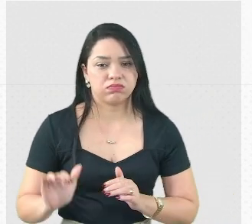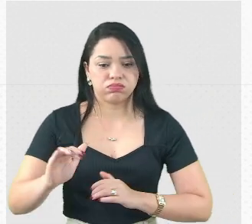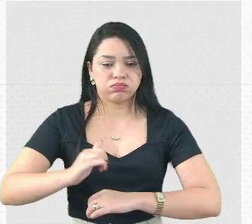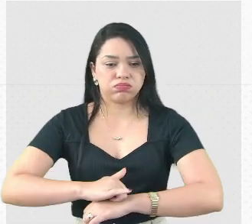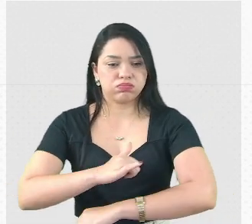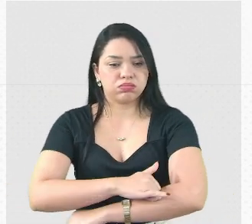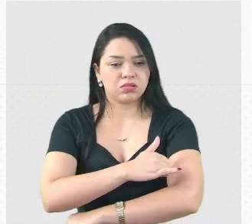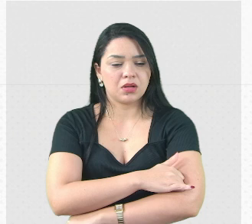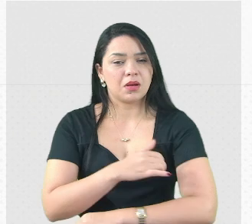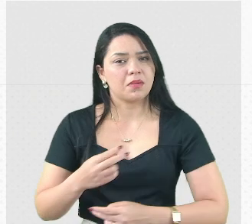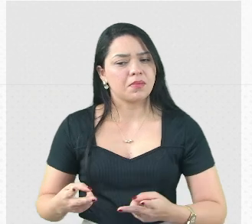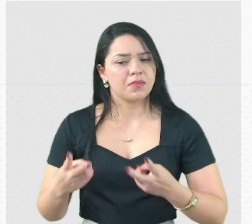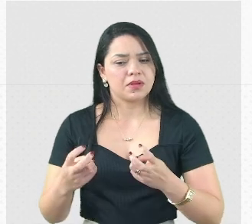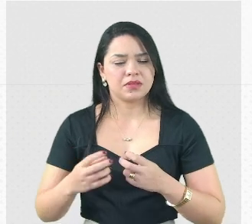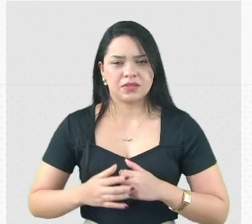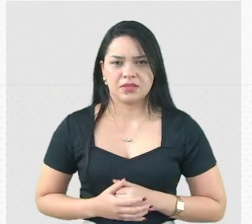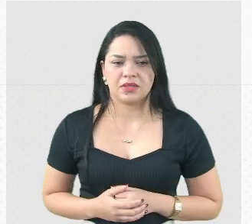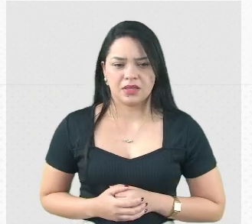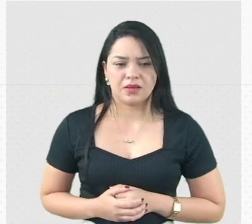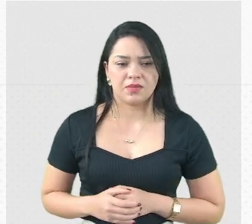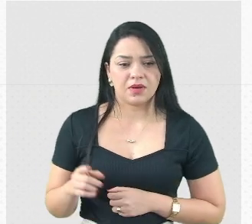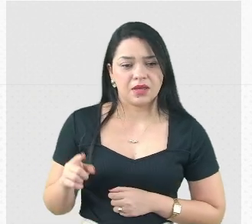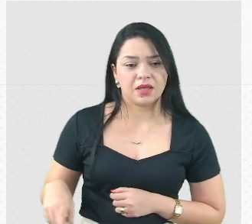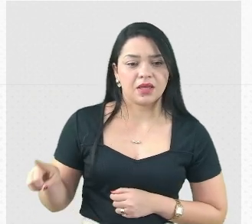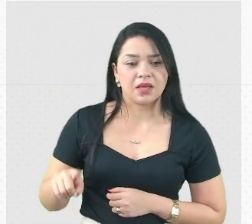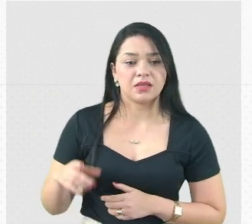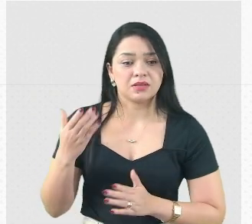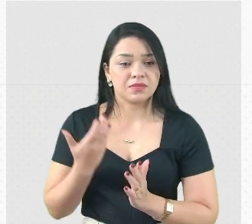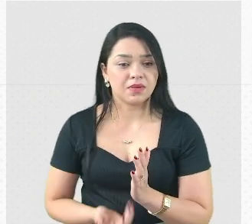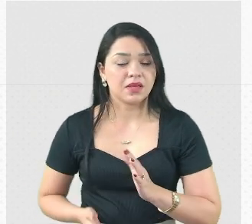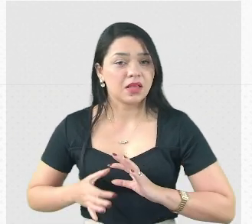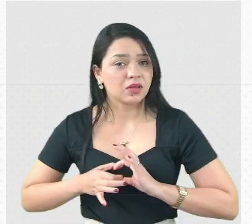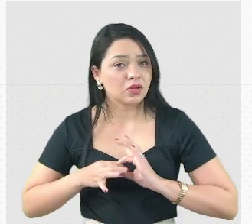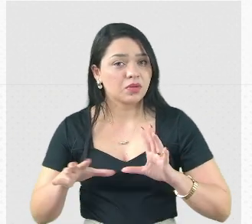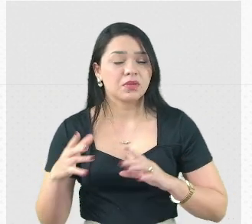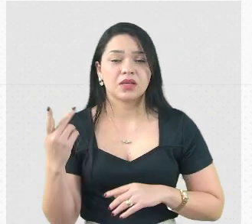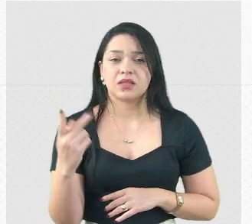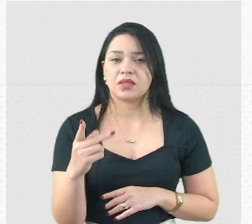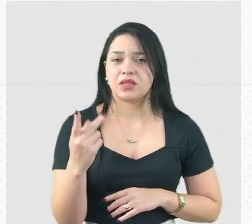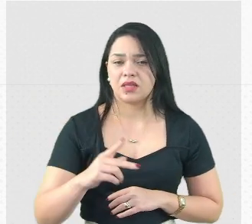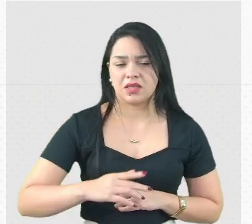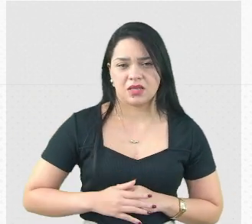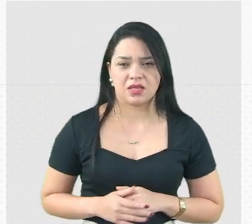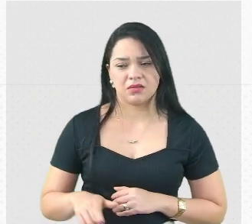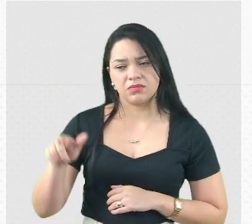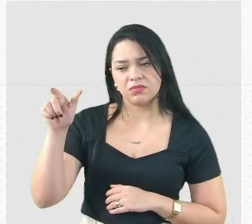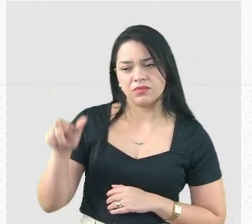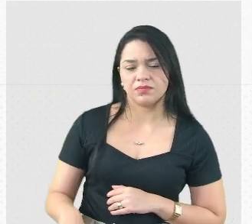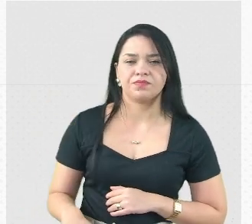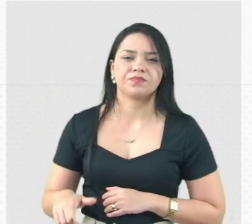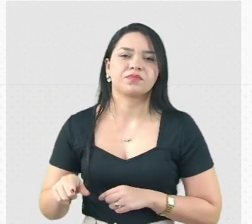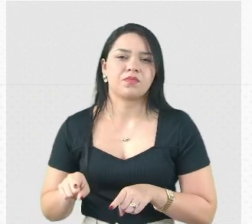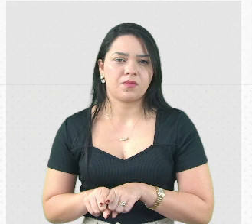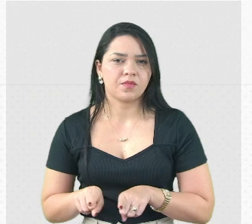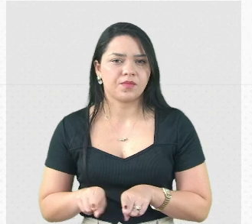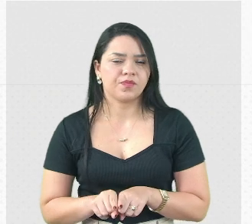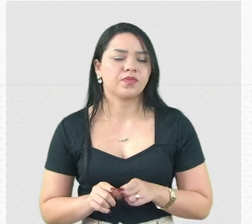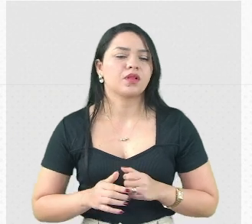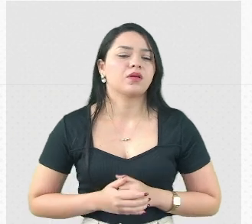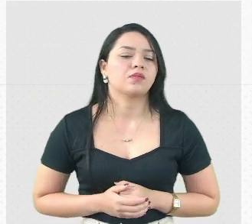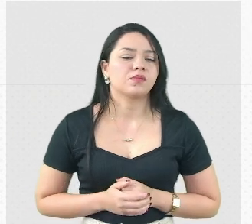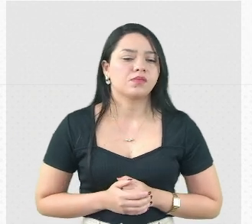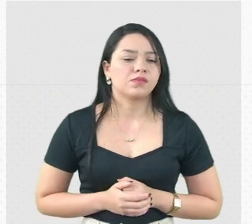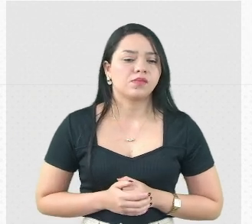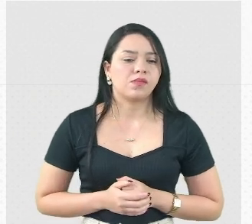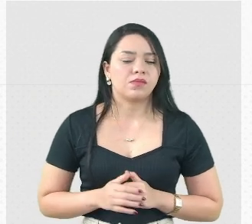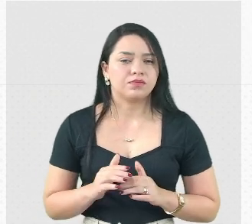peso. Percebam, aqueles indivíduos, logo eles perdem a autonomia deles. São indivíduos que estão acima do peso, muitos